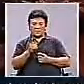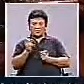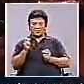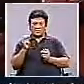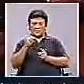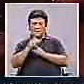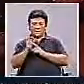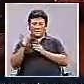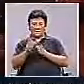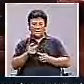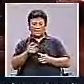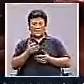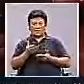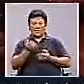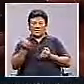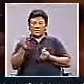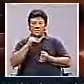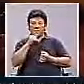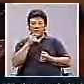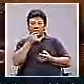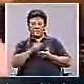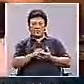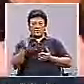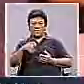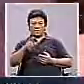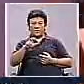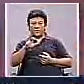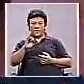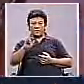Enquanto este carro não chegava, depois da encomenda, foi mandado vir a Schreisler Imperial,